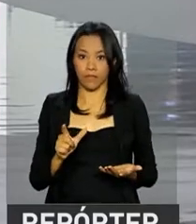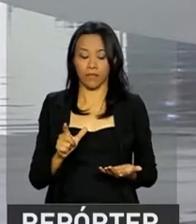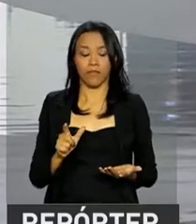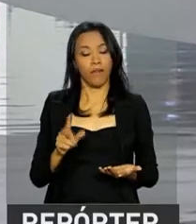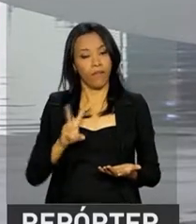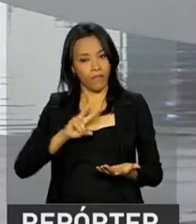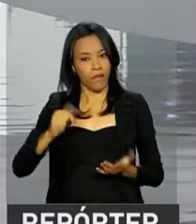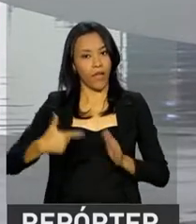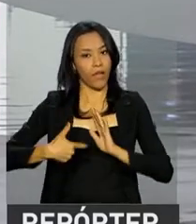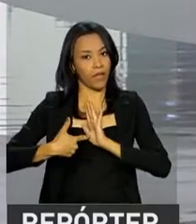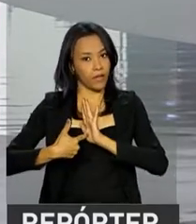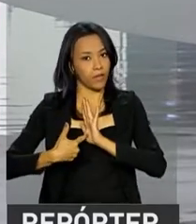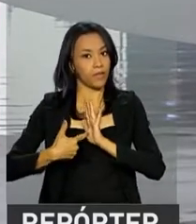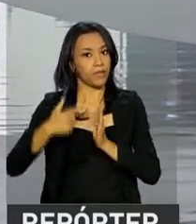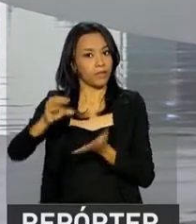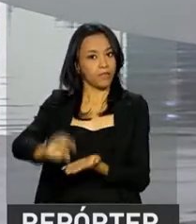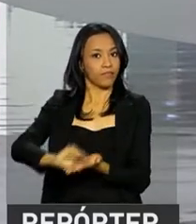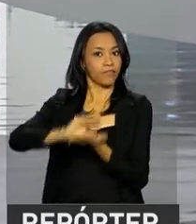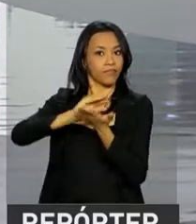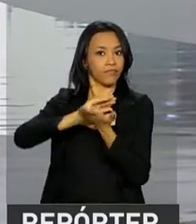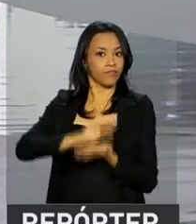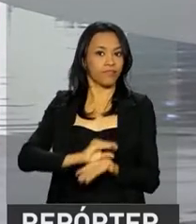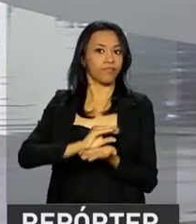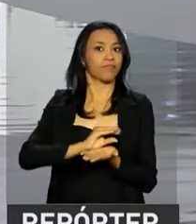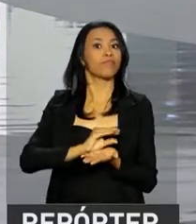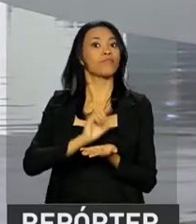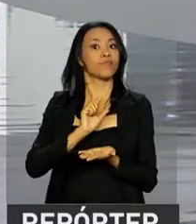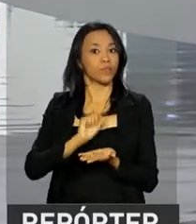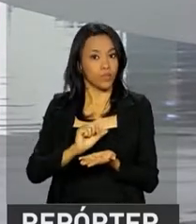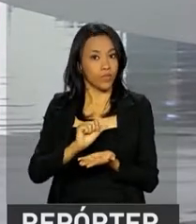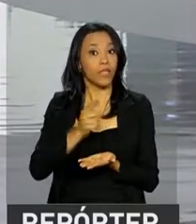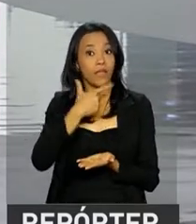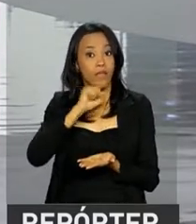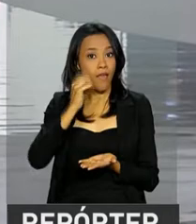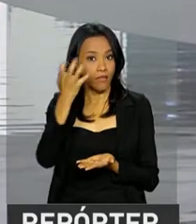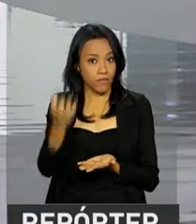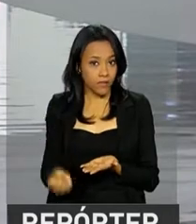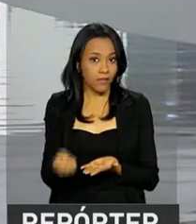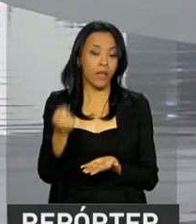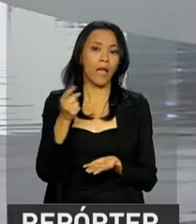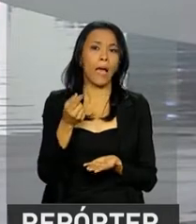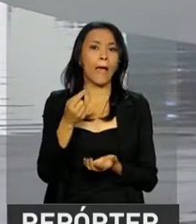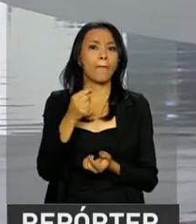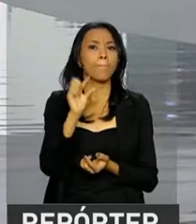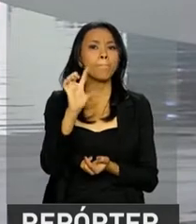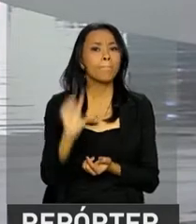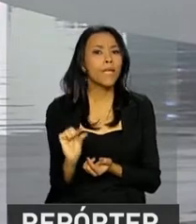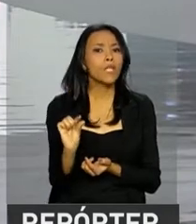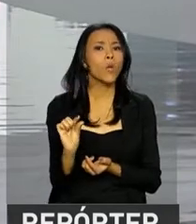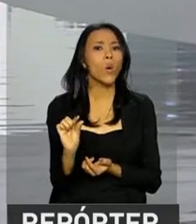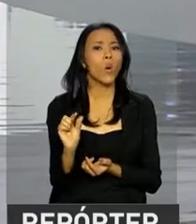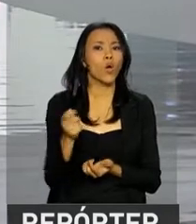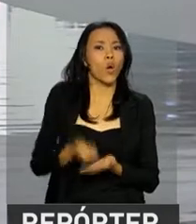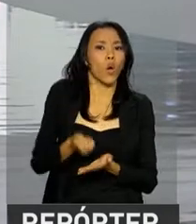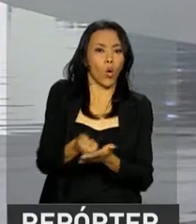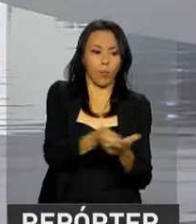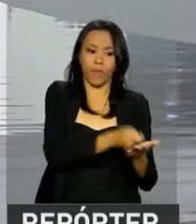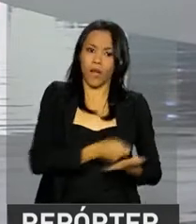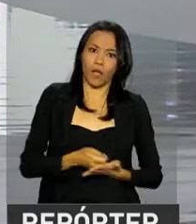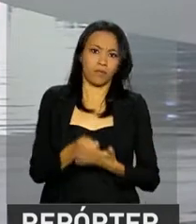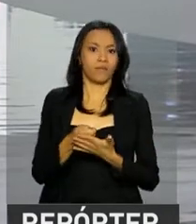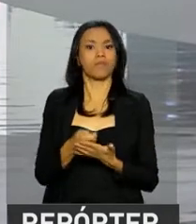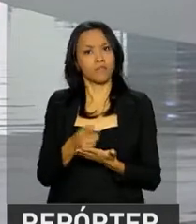oferecer um deságio sobre esse aumento ou seja ganha quem aceitar receber a menor tarifa a ser cobrada dos